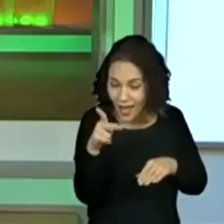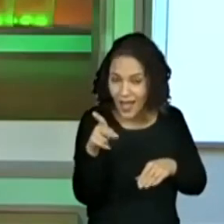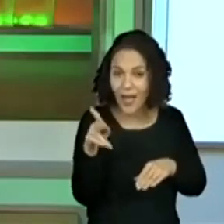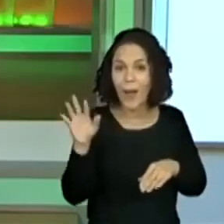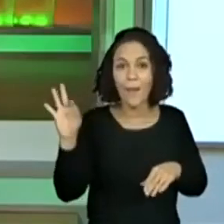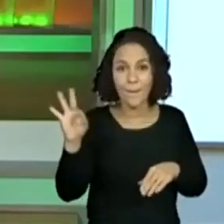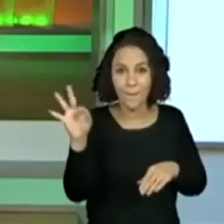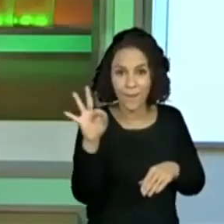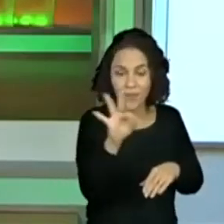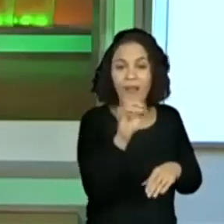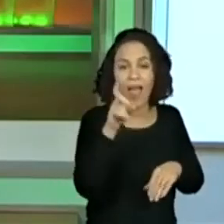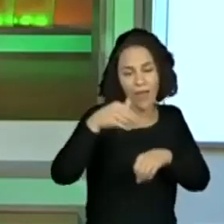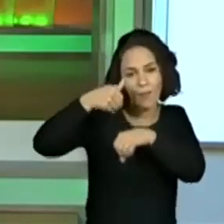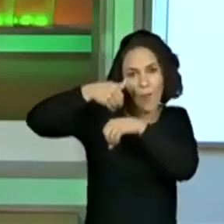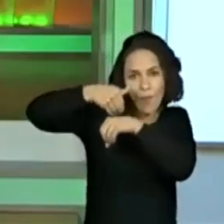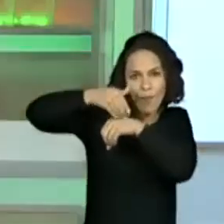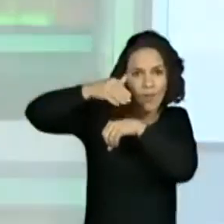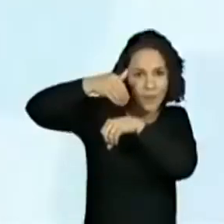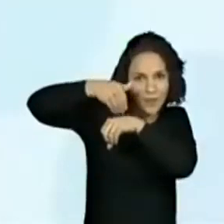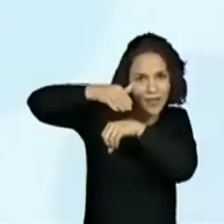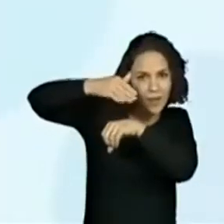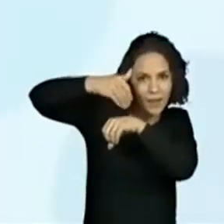é lambedor.